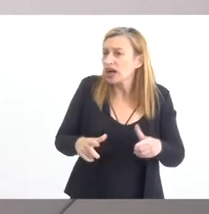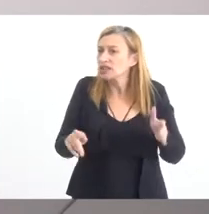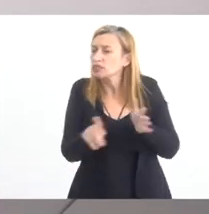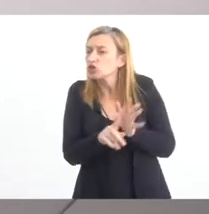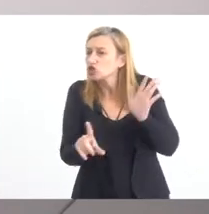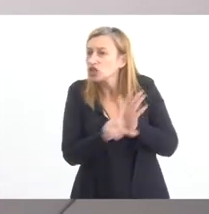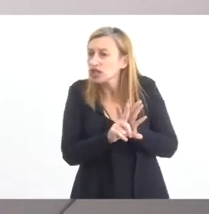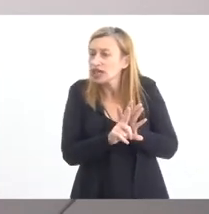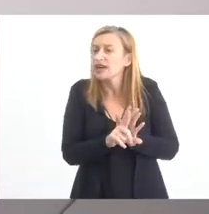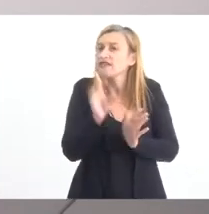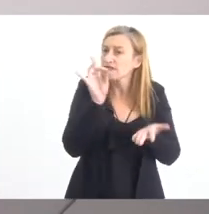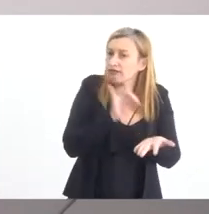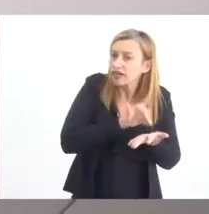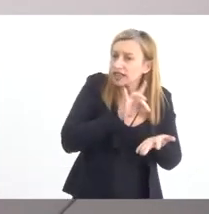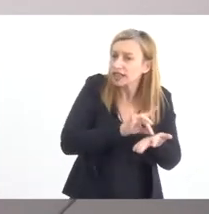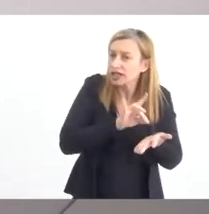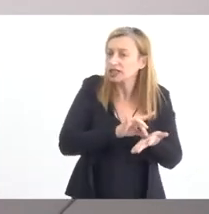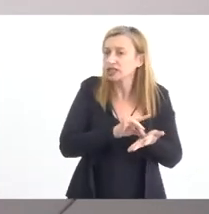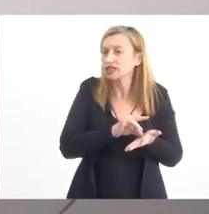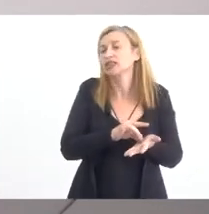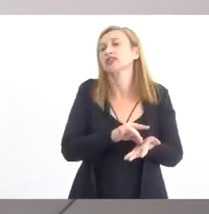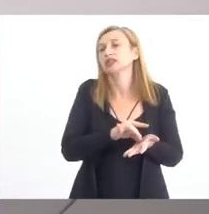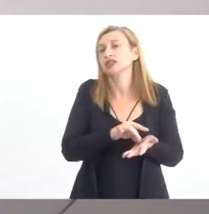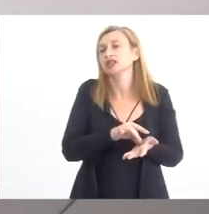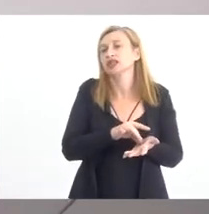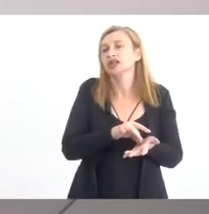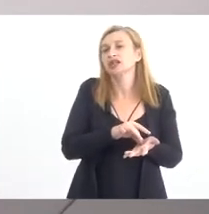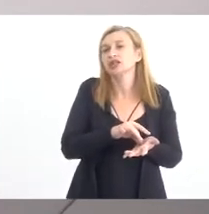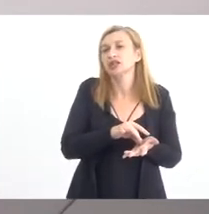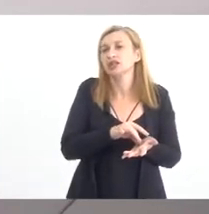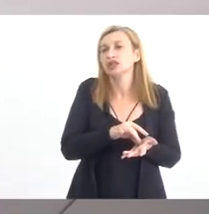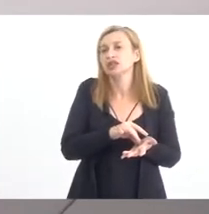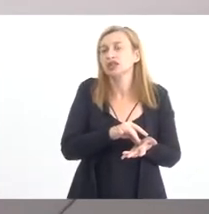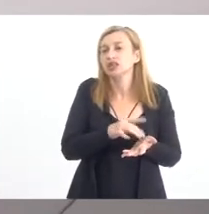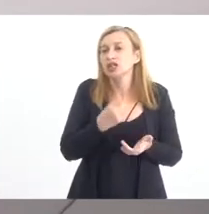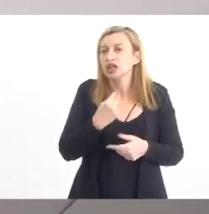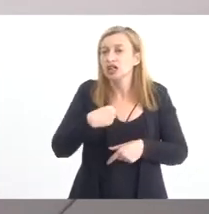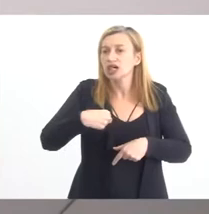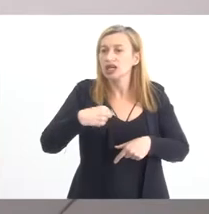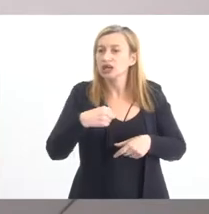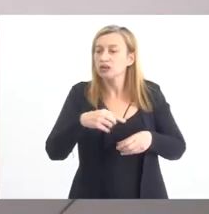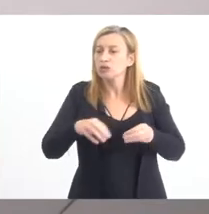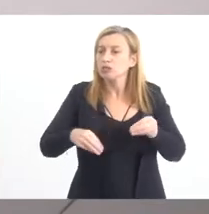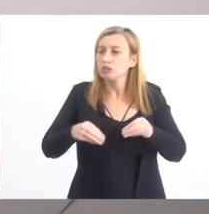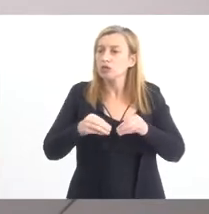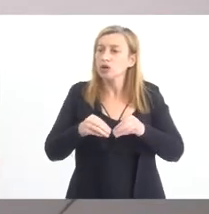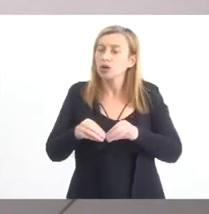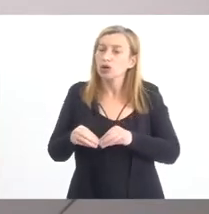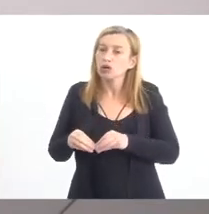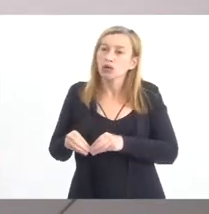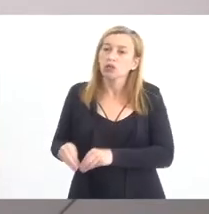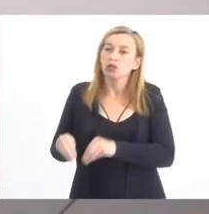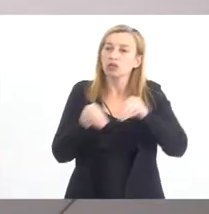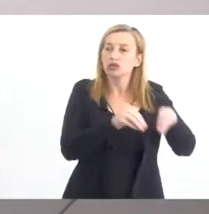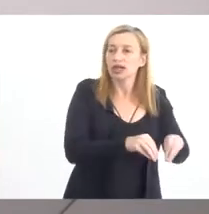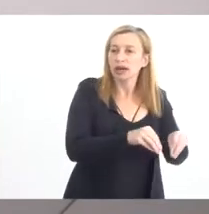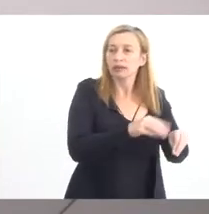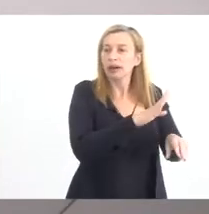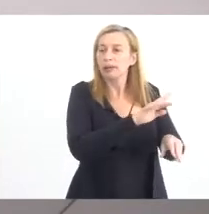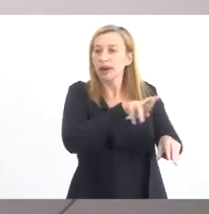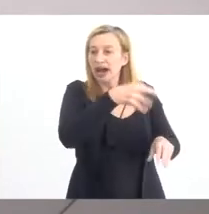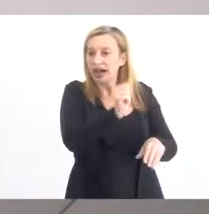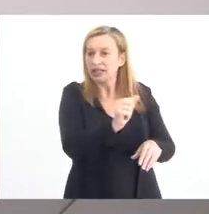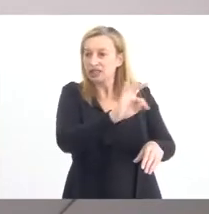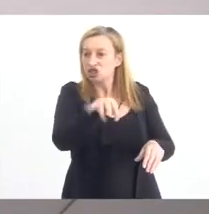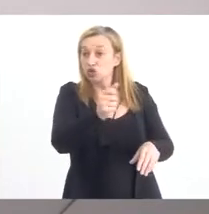lei realmente for promulgado, ele for para a Barra da Tijuca e não fique em Campo Grande ou Santa Cruz, porque a